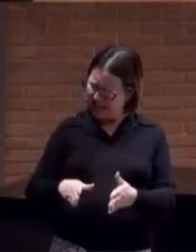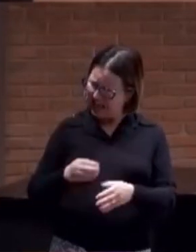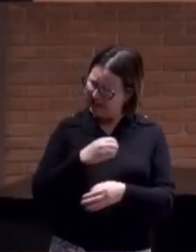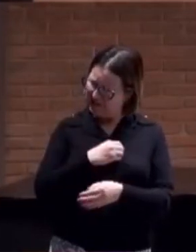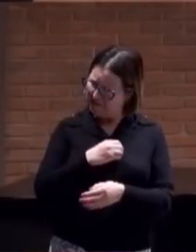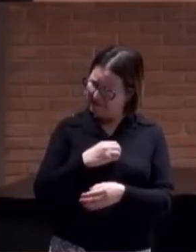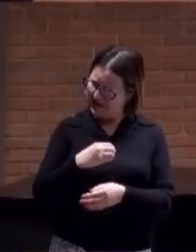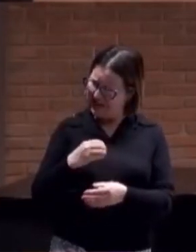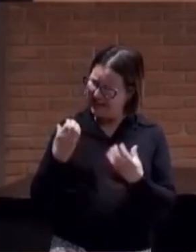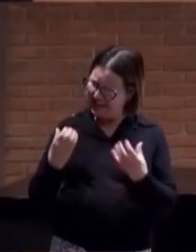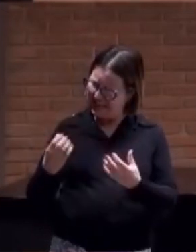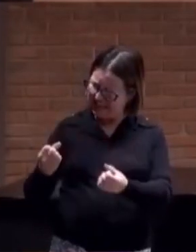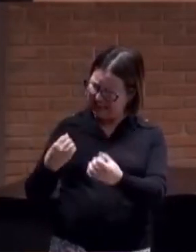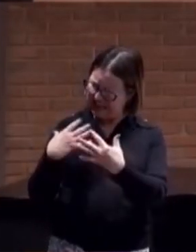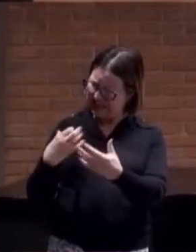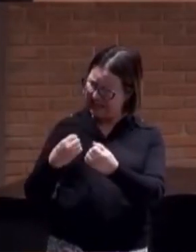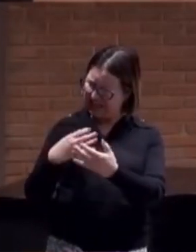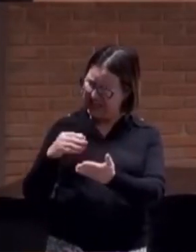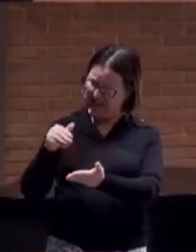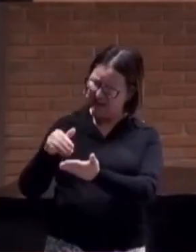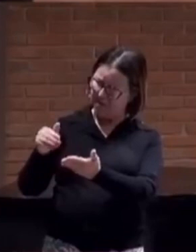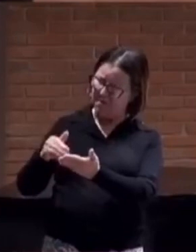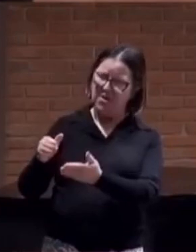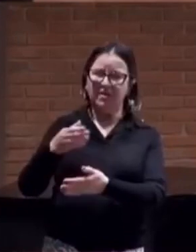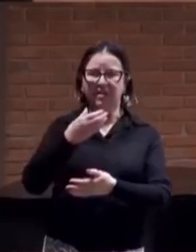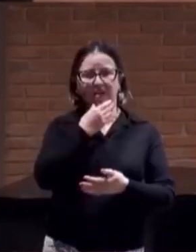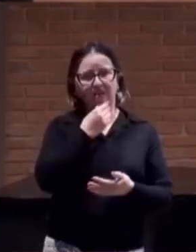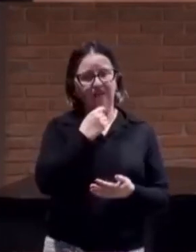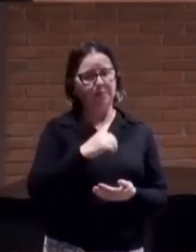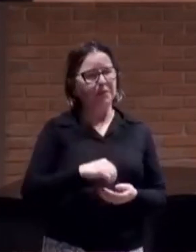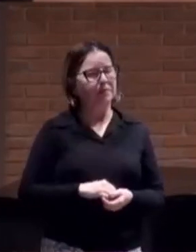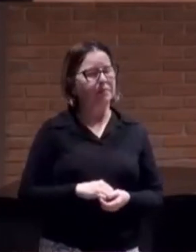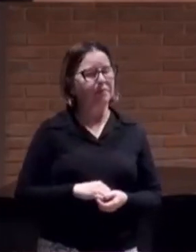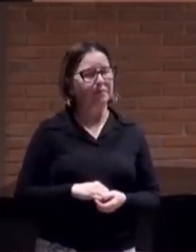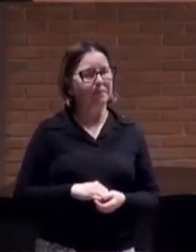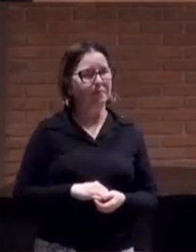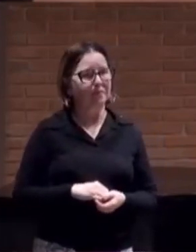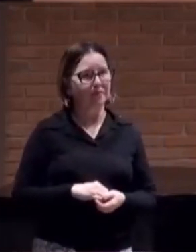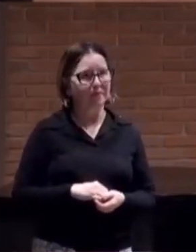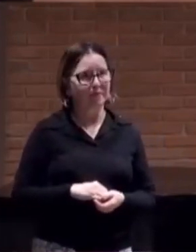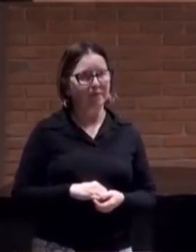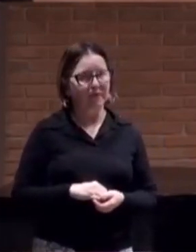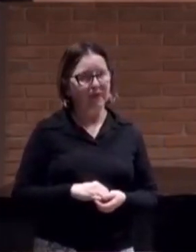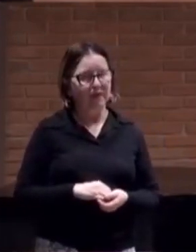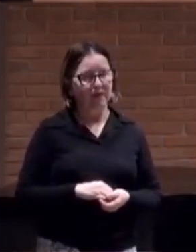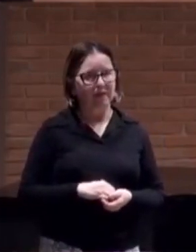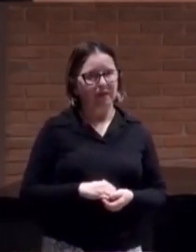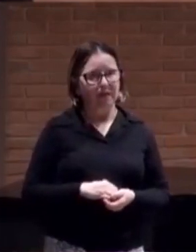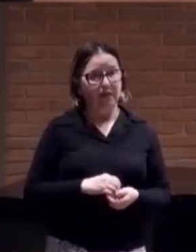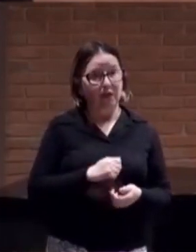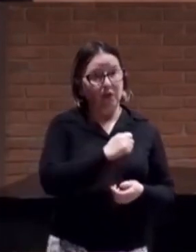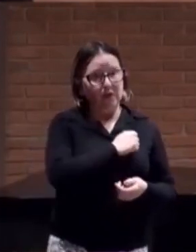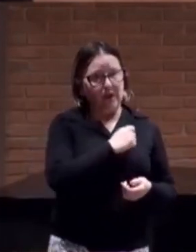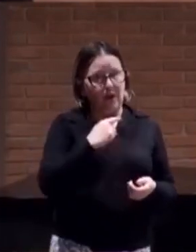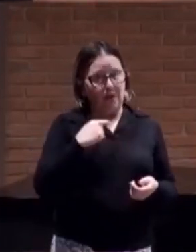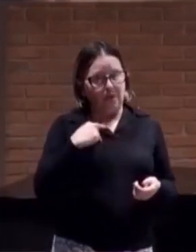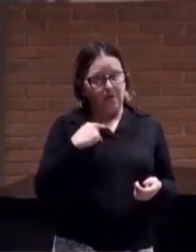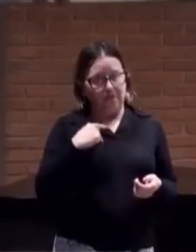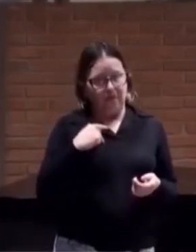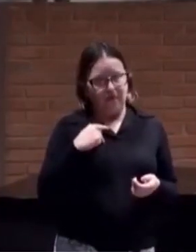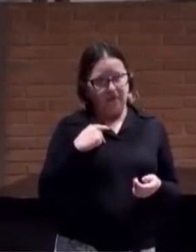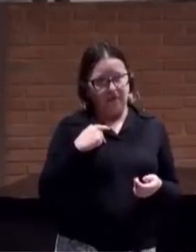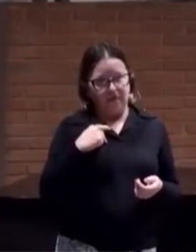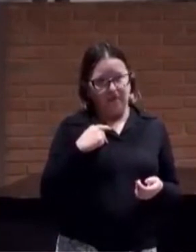E o expulsaram. Os apóstolos disseram, bem, Isso pode acontecer conosco, mas eles